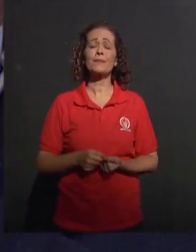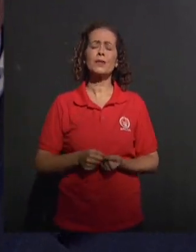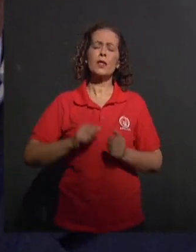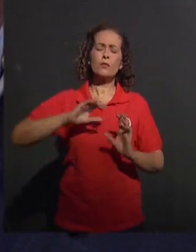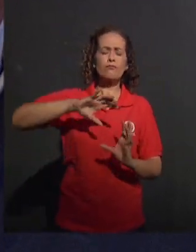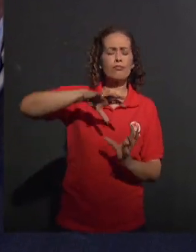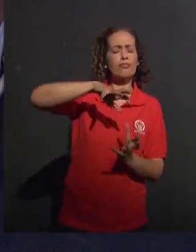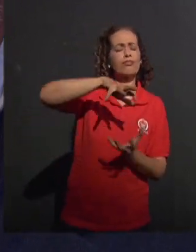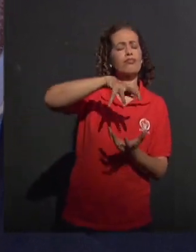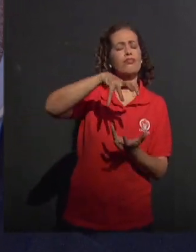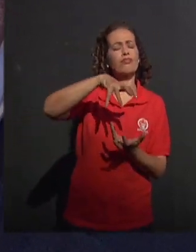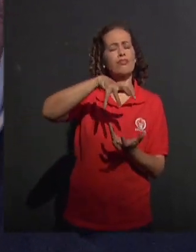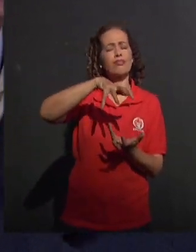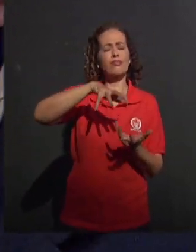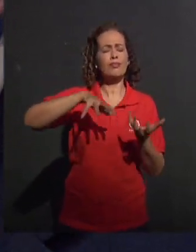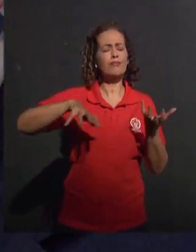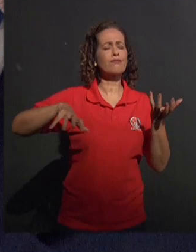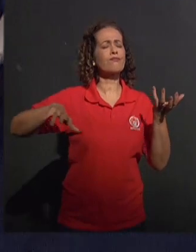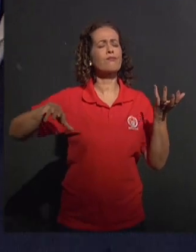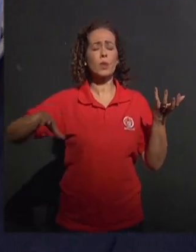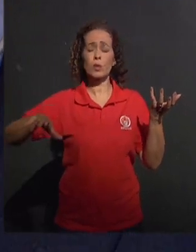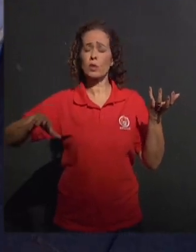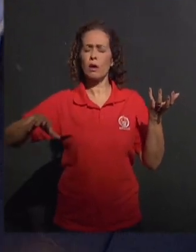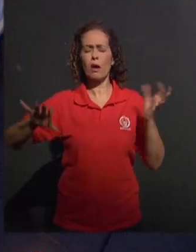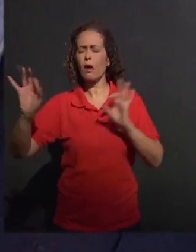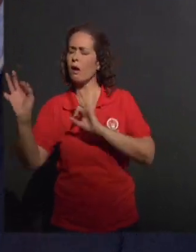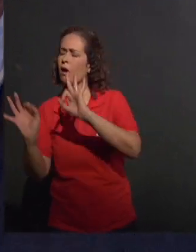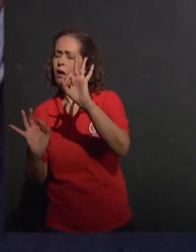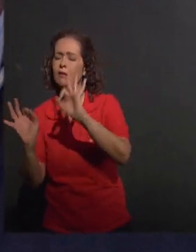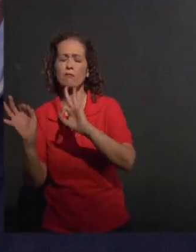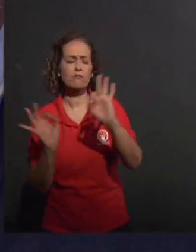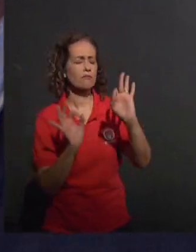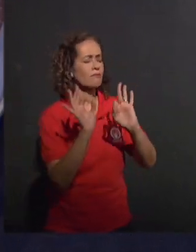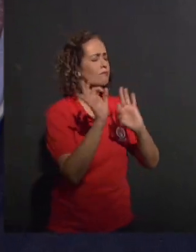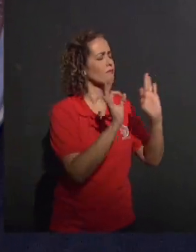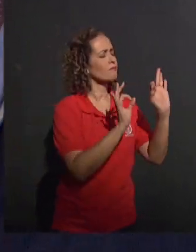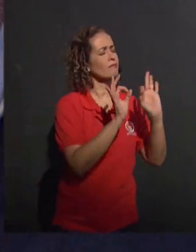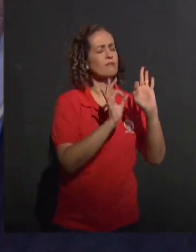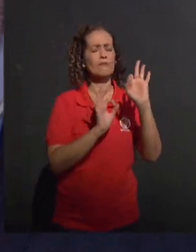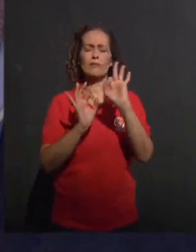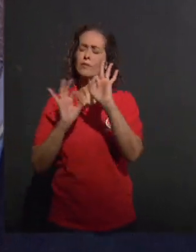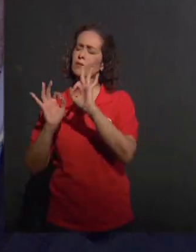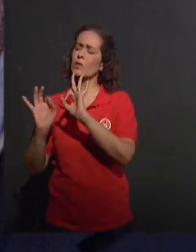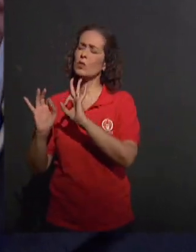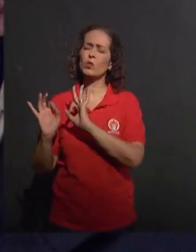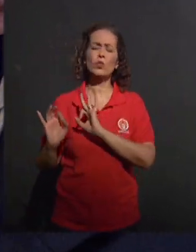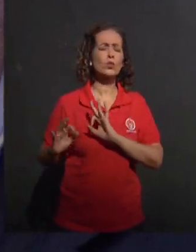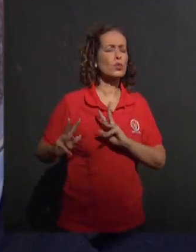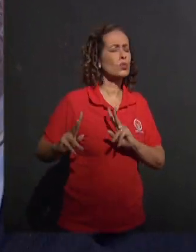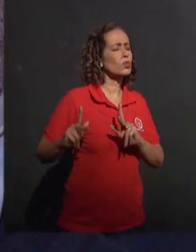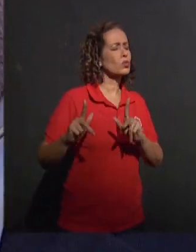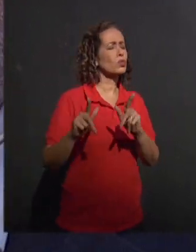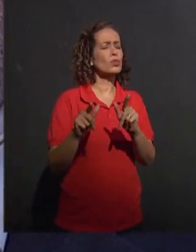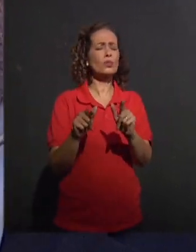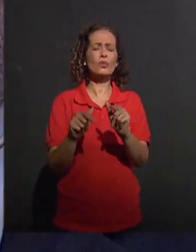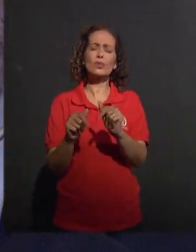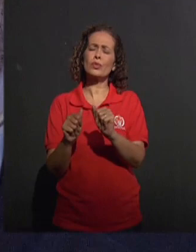globo. Colocou nele, Senhor, desde quando a descoberta